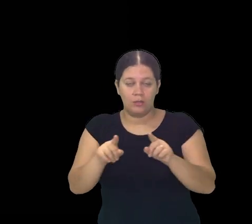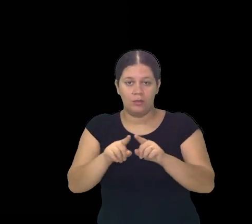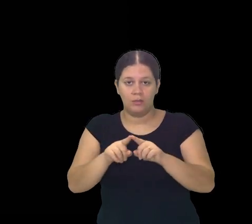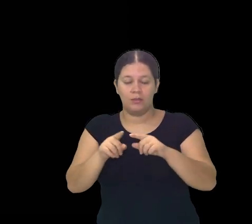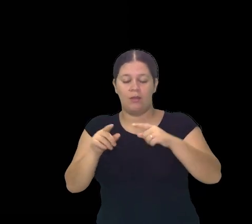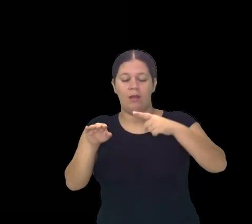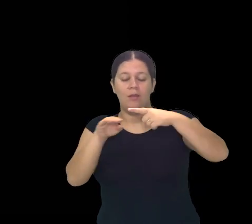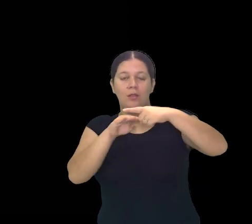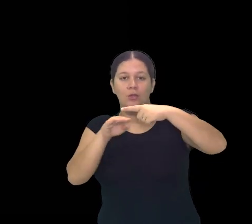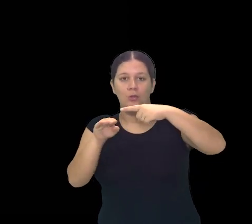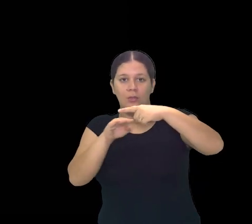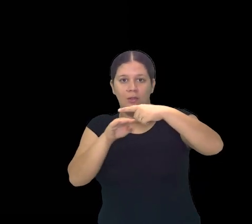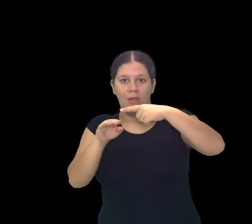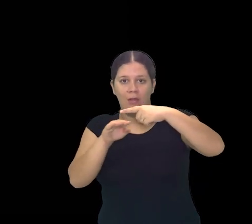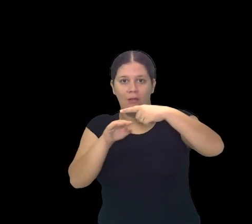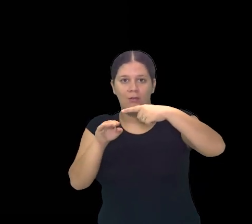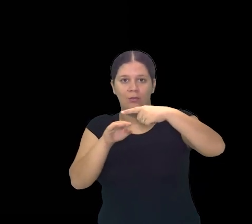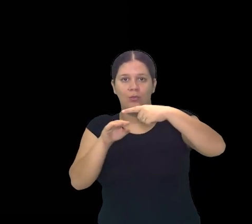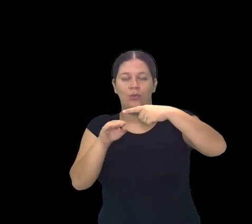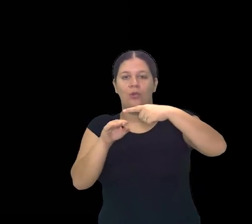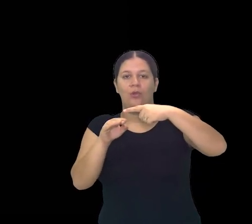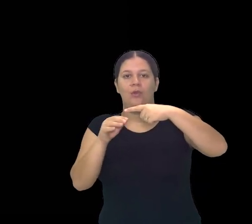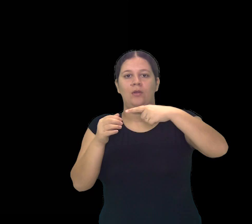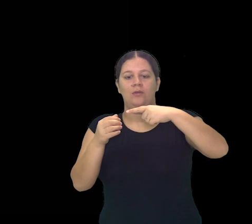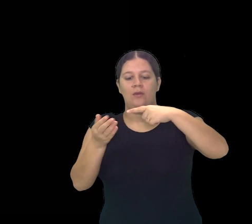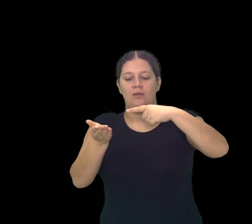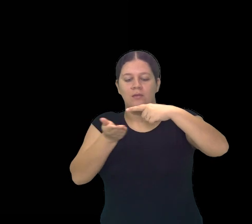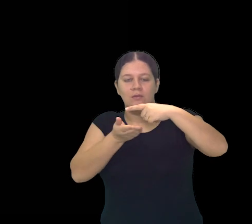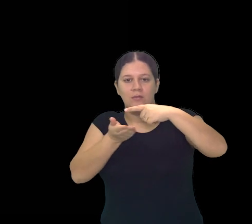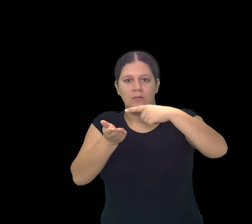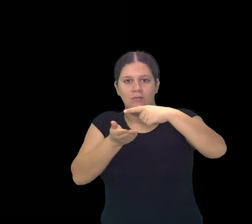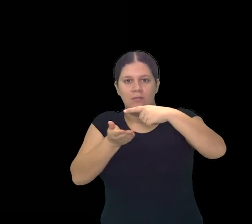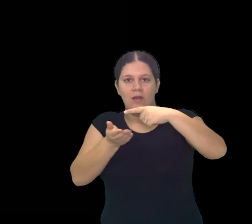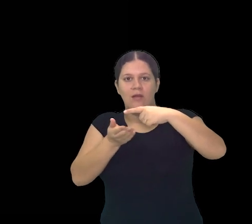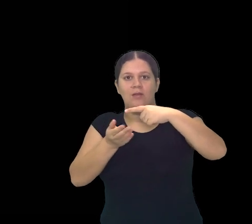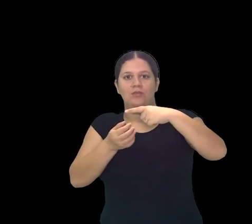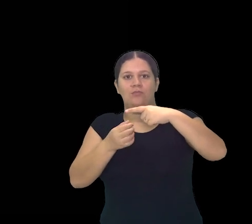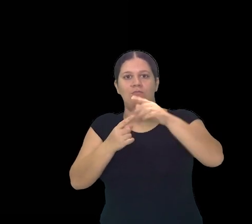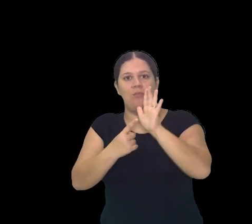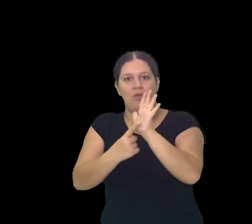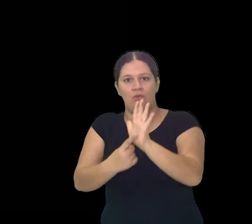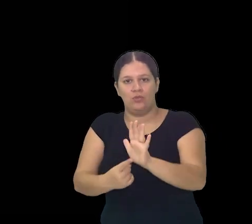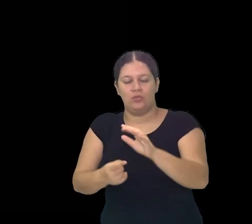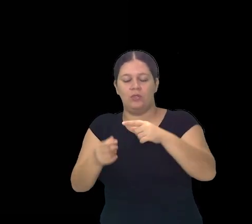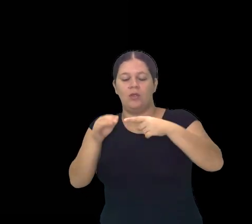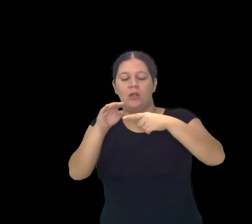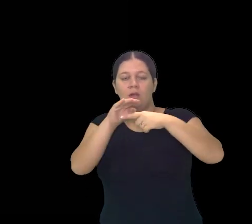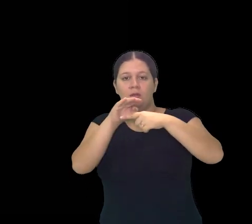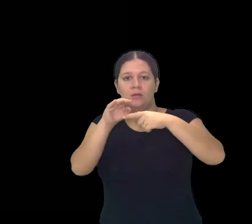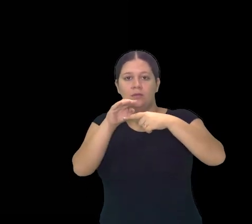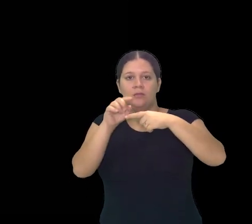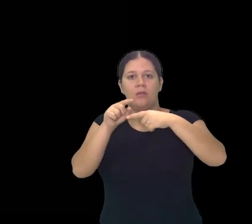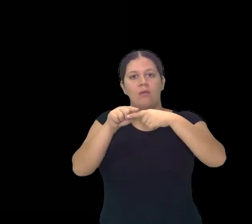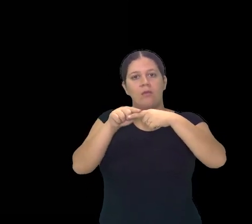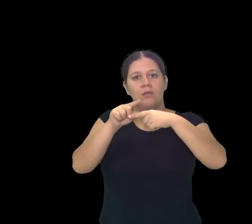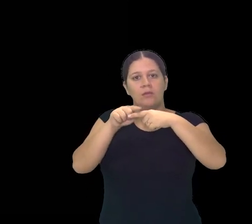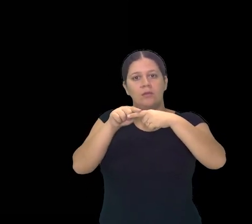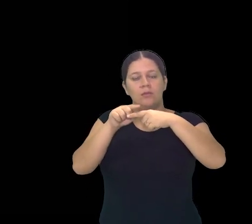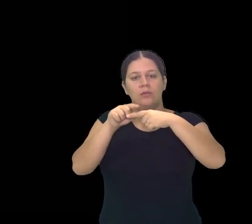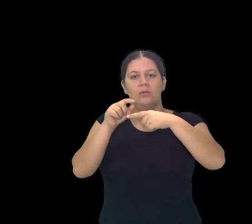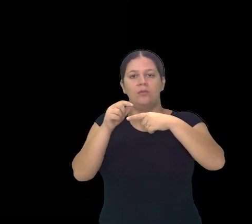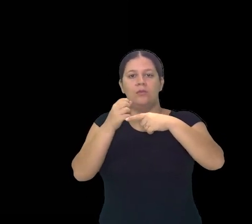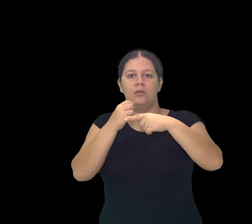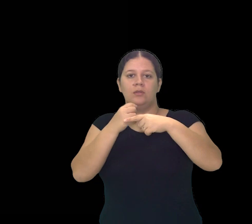o denominador representa. É isso que o número de baixo representa. E o 3 vai dizer que